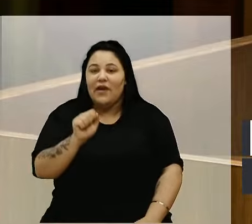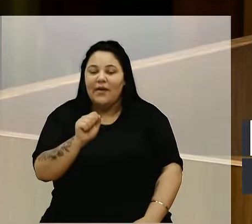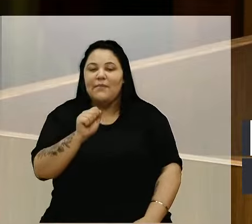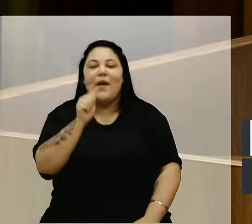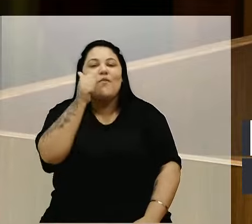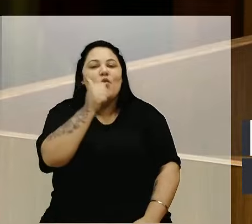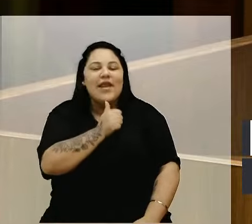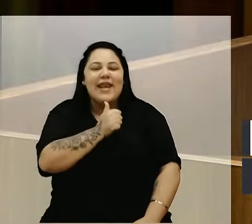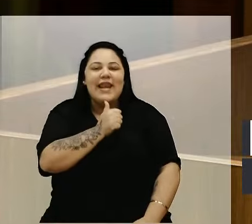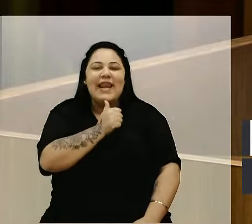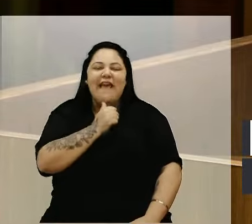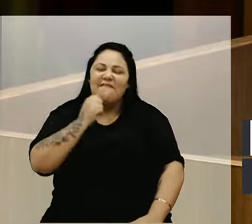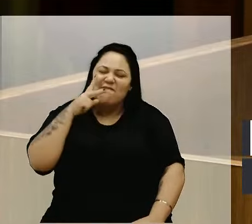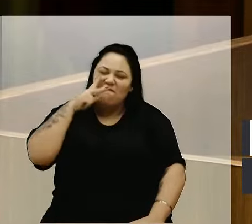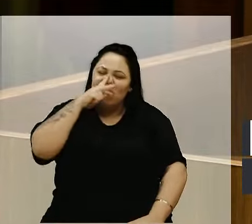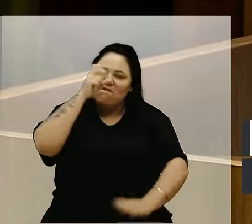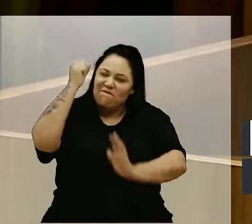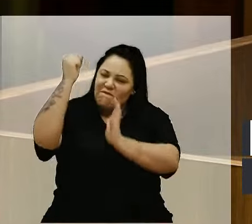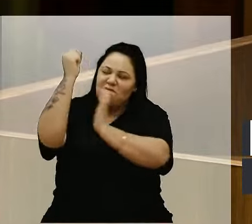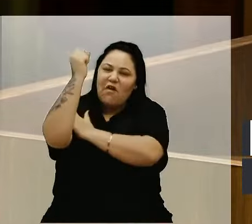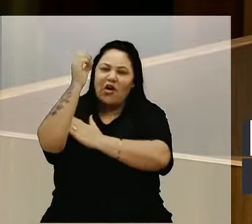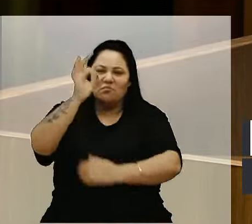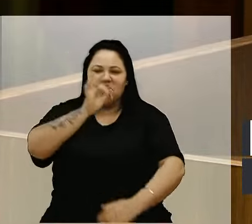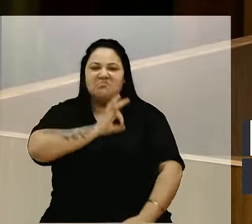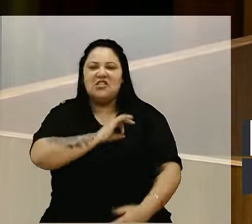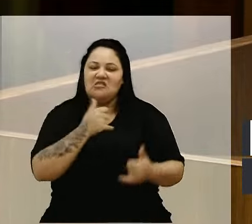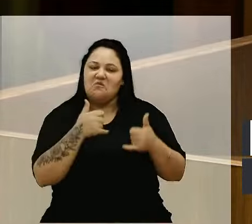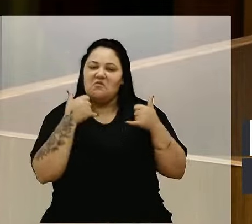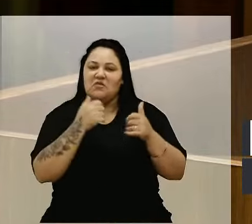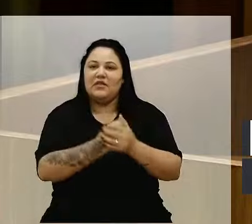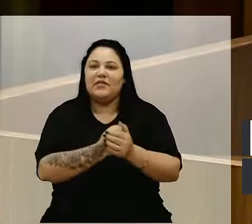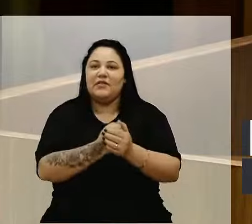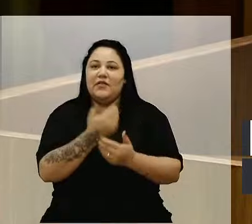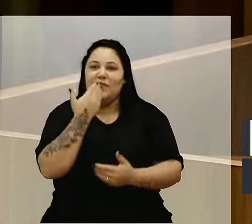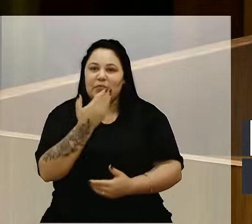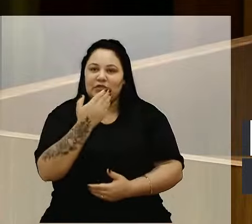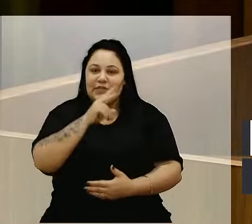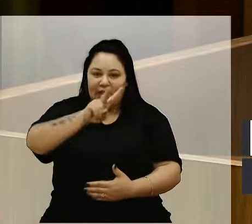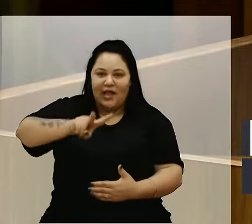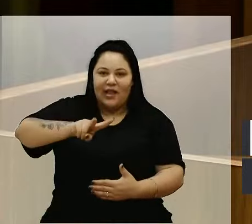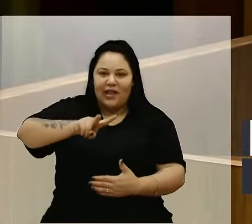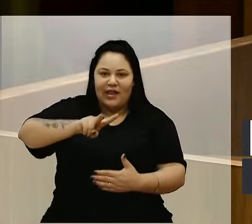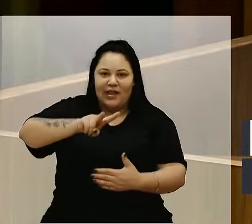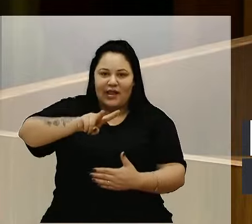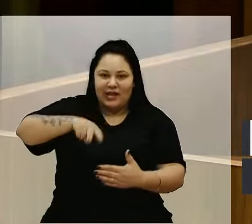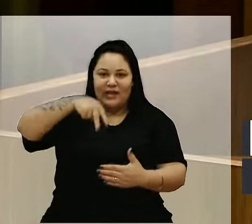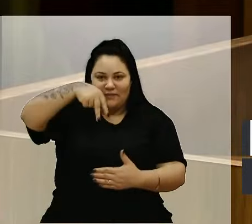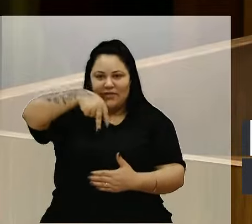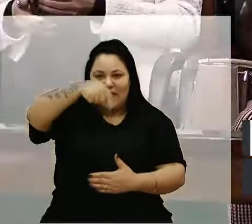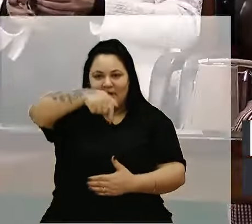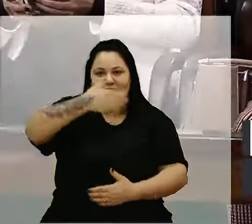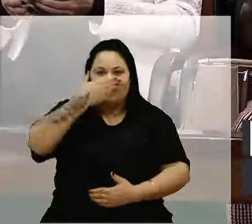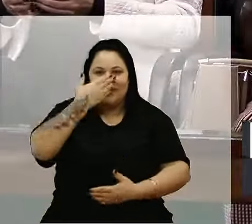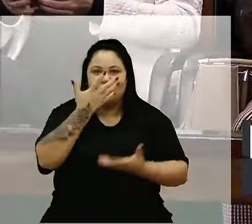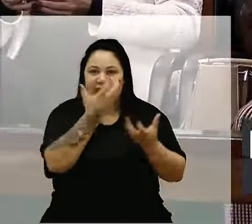e brigadiana com muita honra. Eu peço que ela venha até aqui na frente para receber esta homenagem.